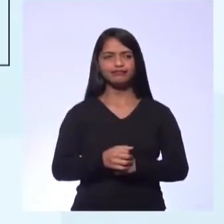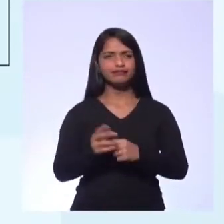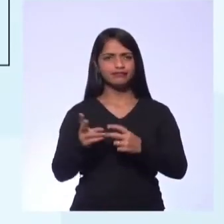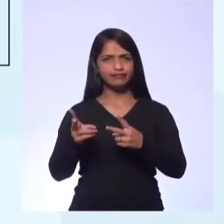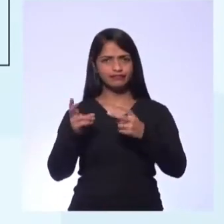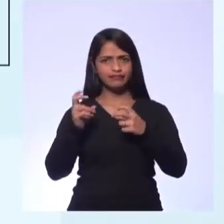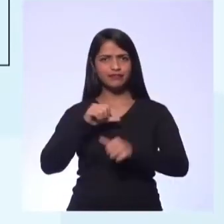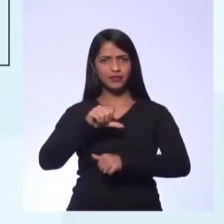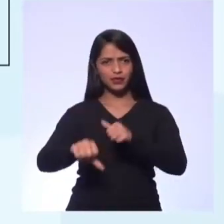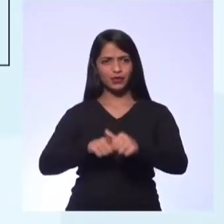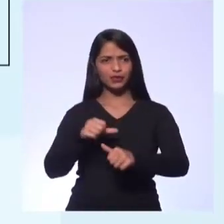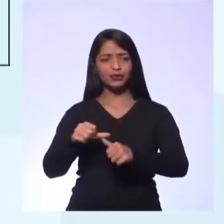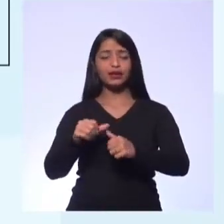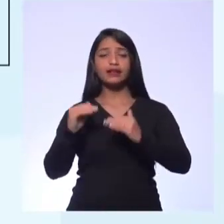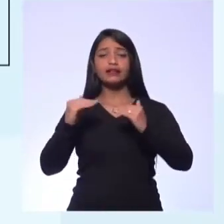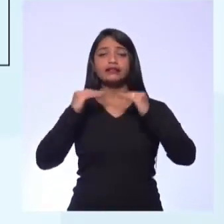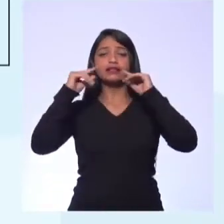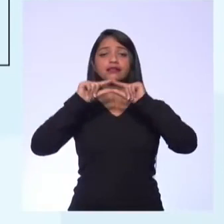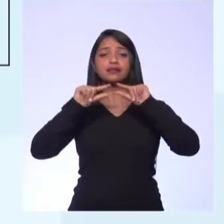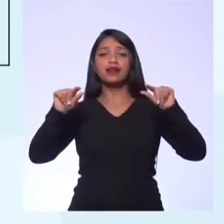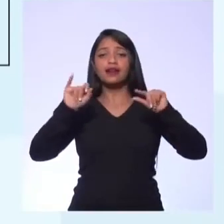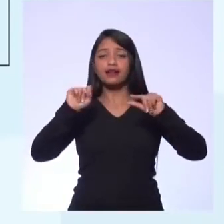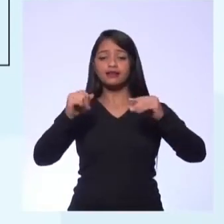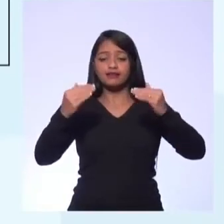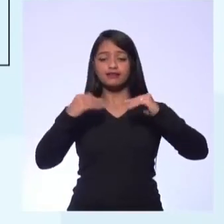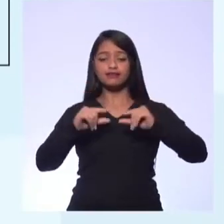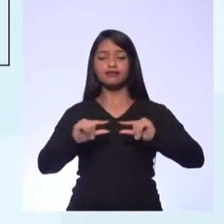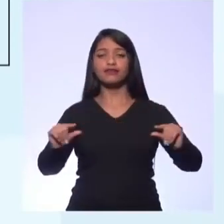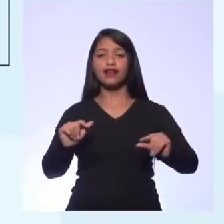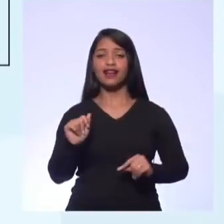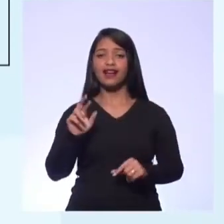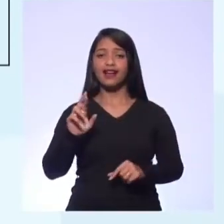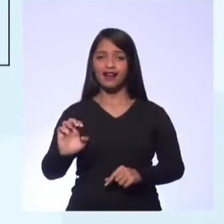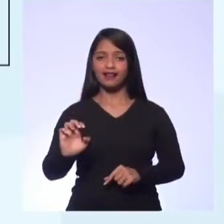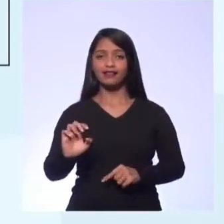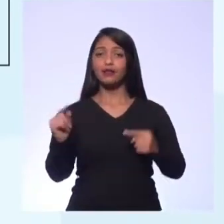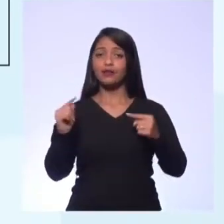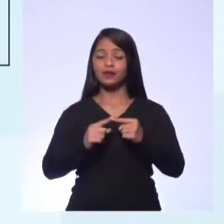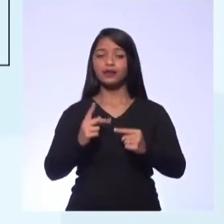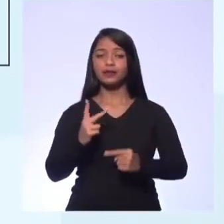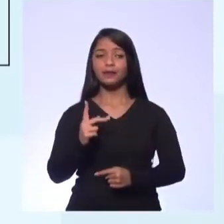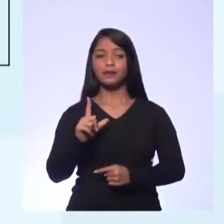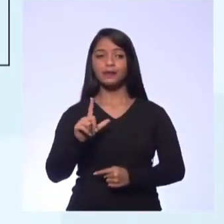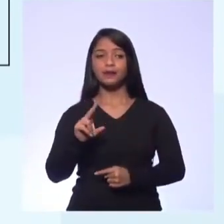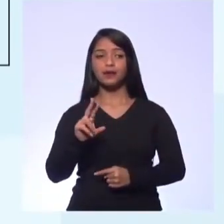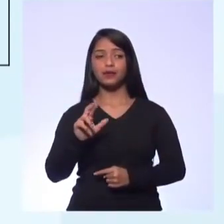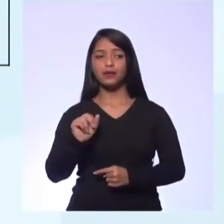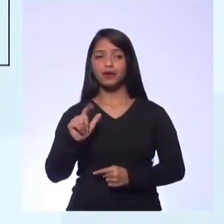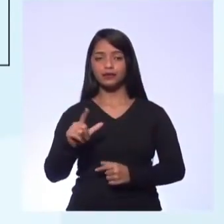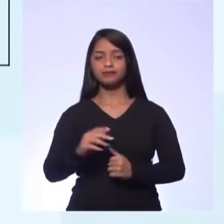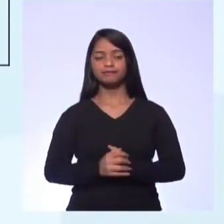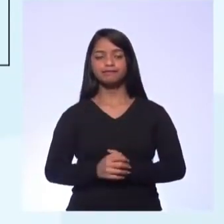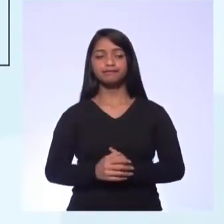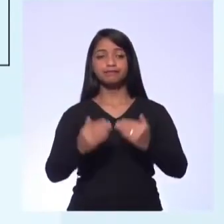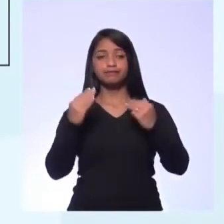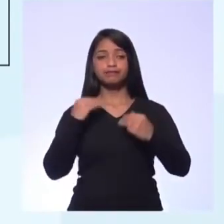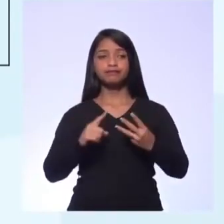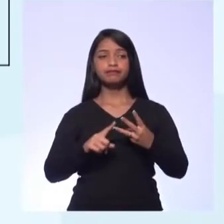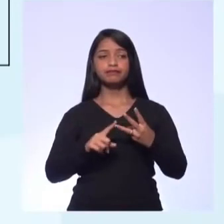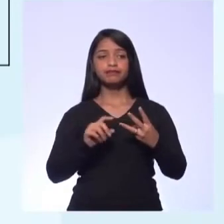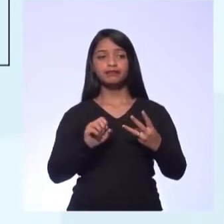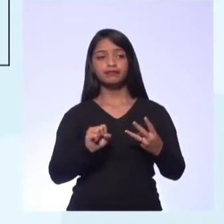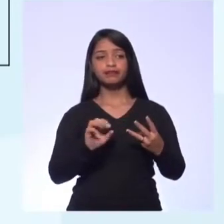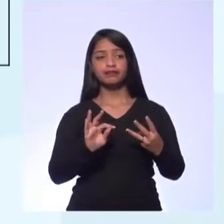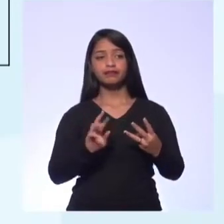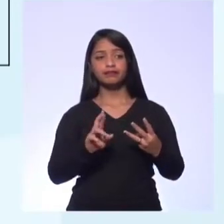tá is, embaixo tá are, que é plural. E aí tem uma próxima, strapazzata. Strapazzata. And